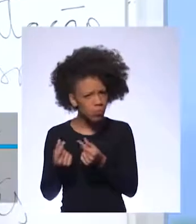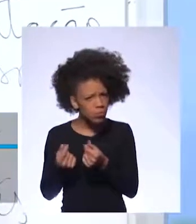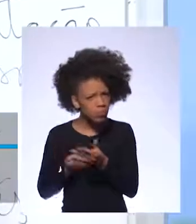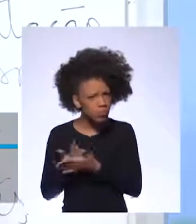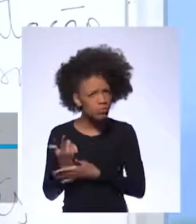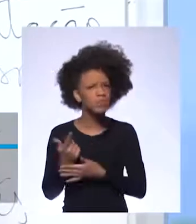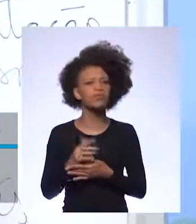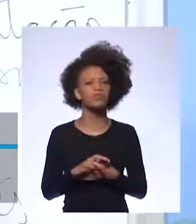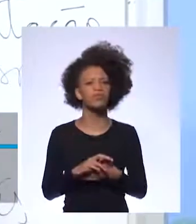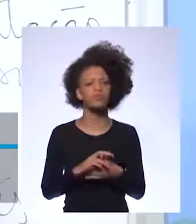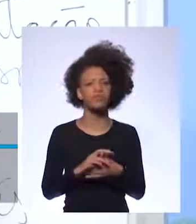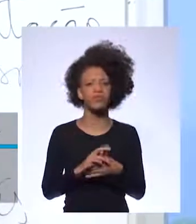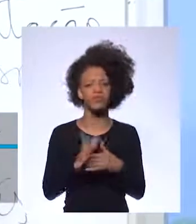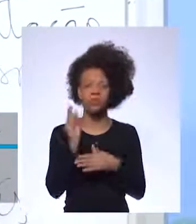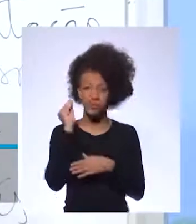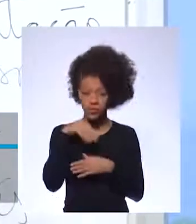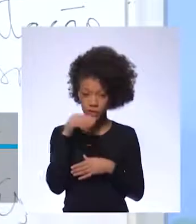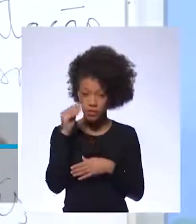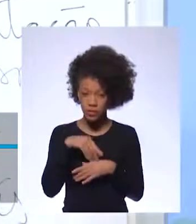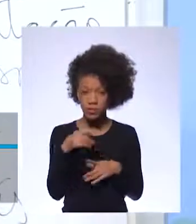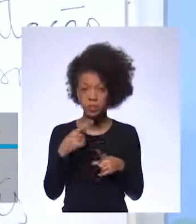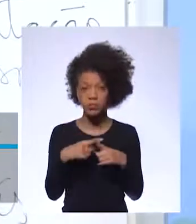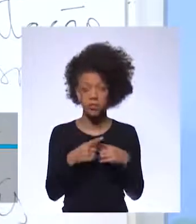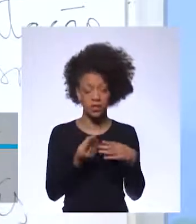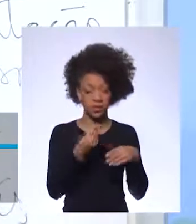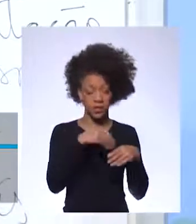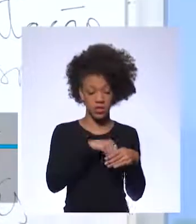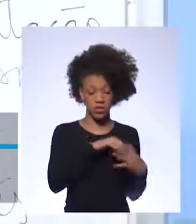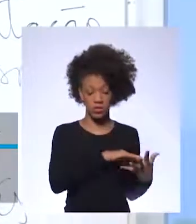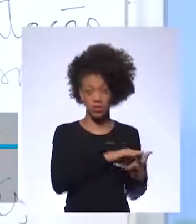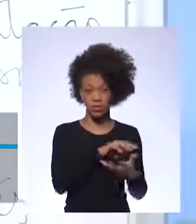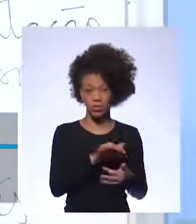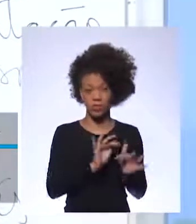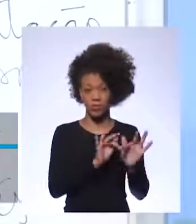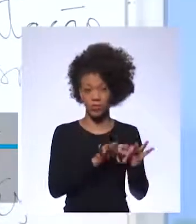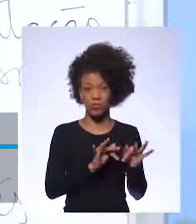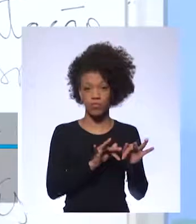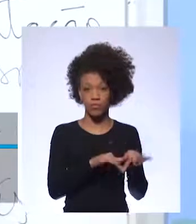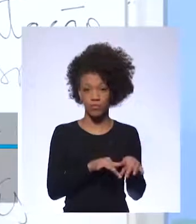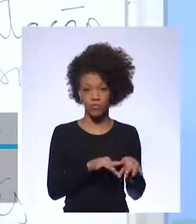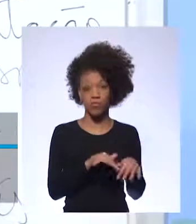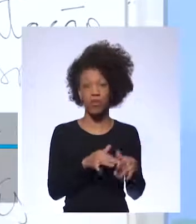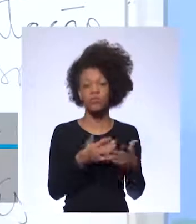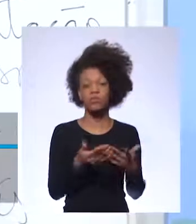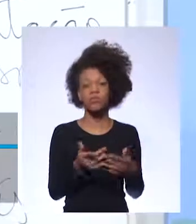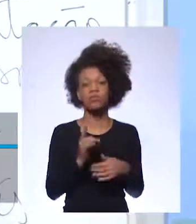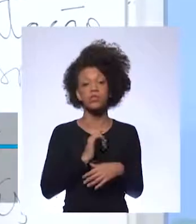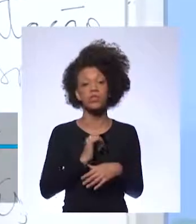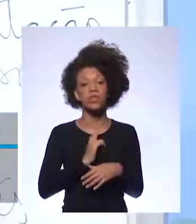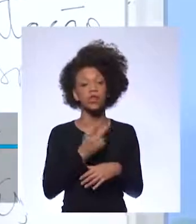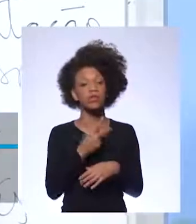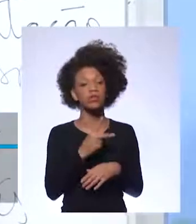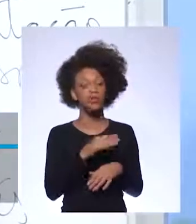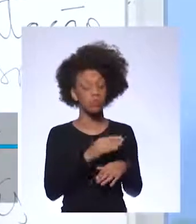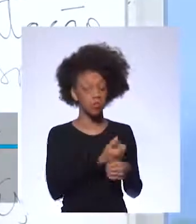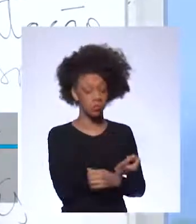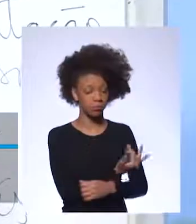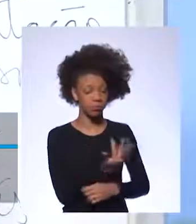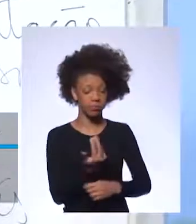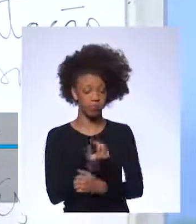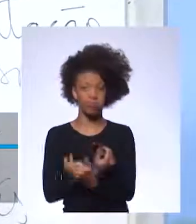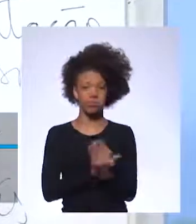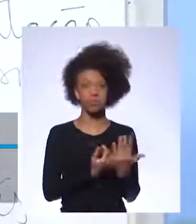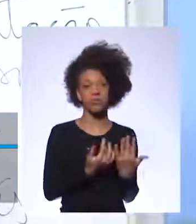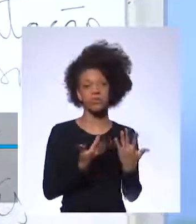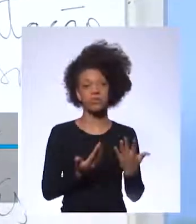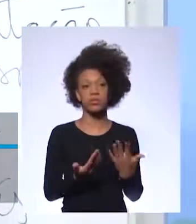o comércio vai enfraquecer porque dentro do mundo feudal ali na hora seu mini mundo você vai ter a sua plantação Então